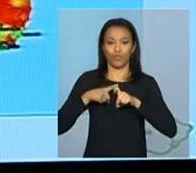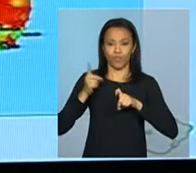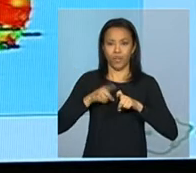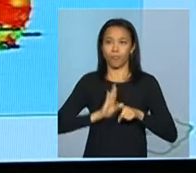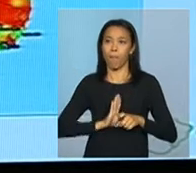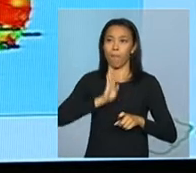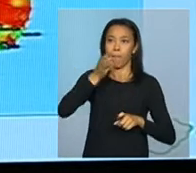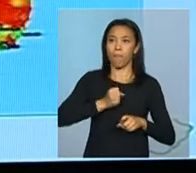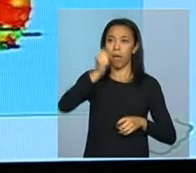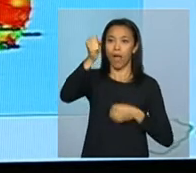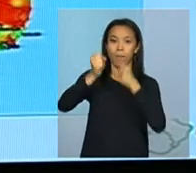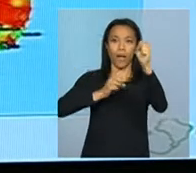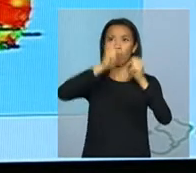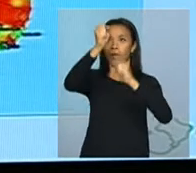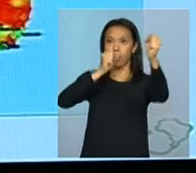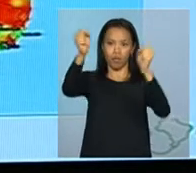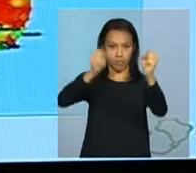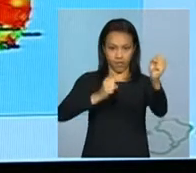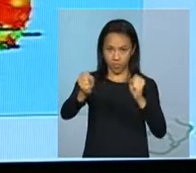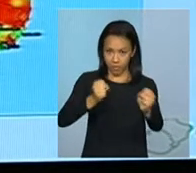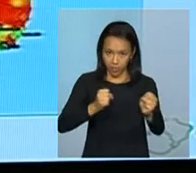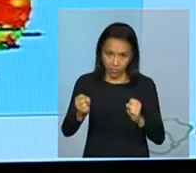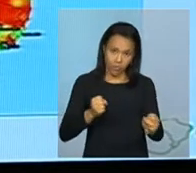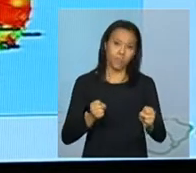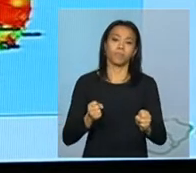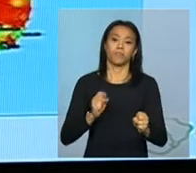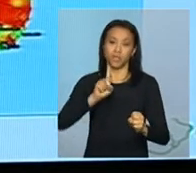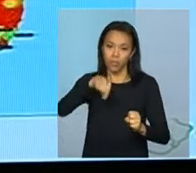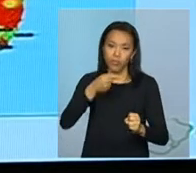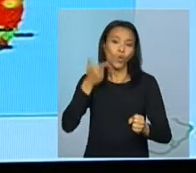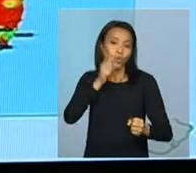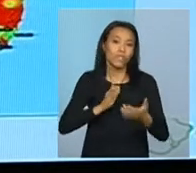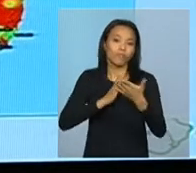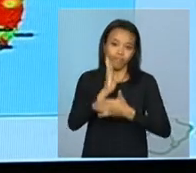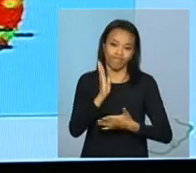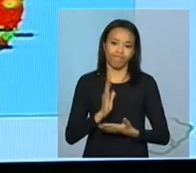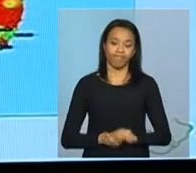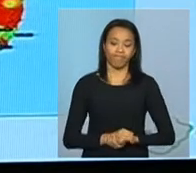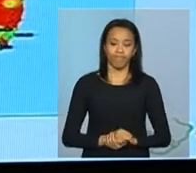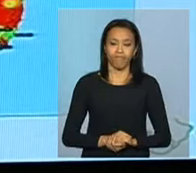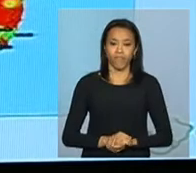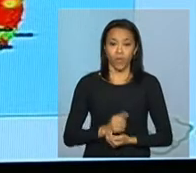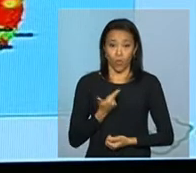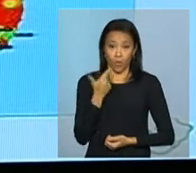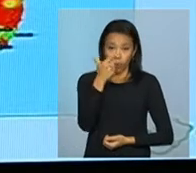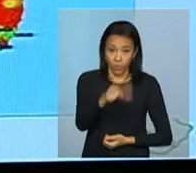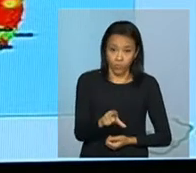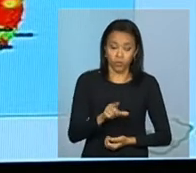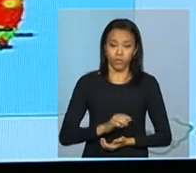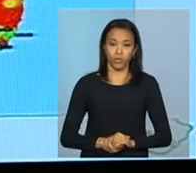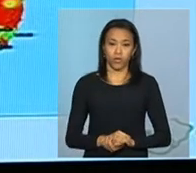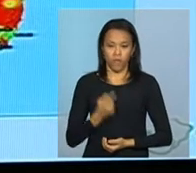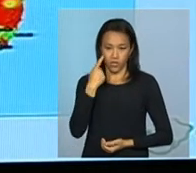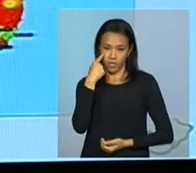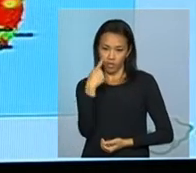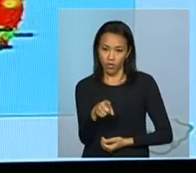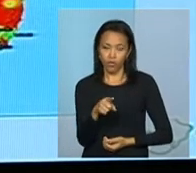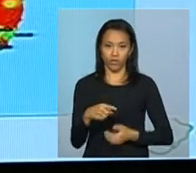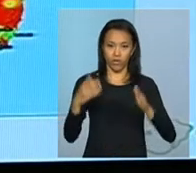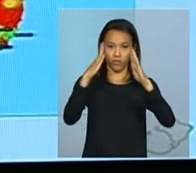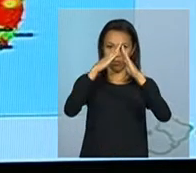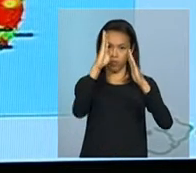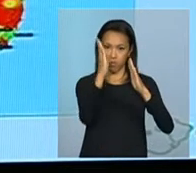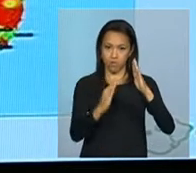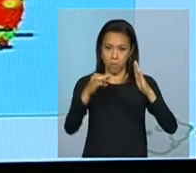localizaram e fizeram a sua opção e foram alocados e fizeram a sua homologação pros Esse é um mapa com